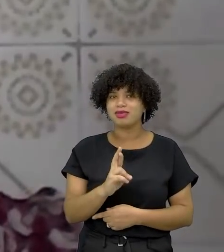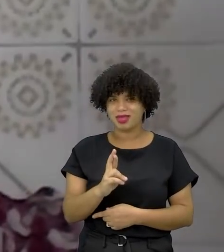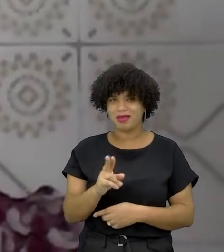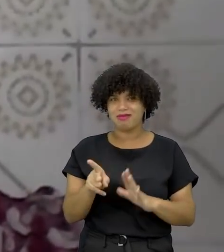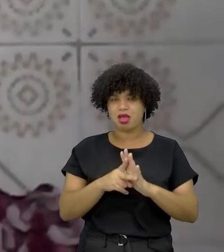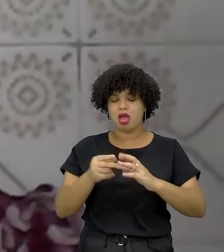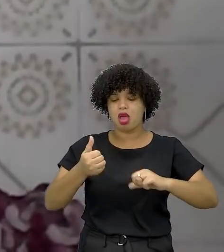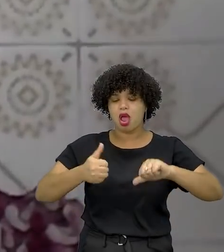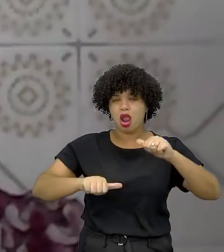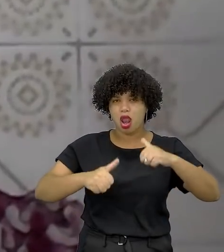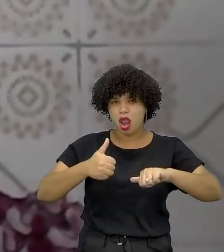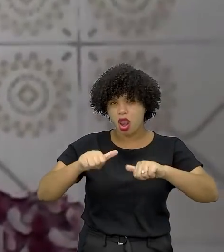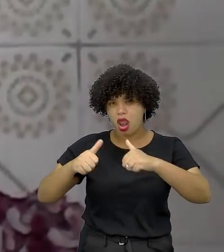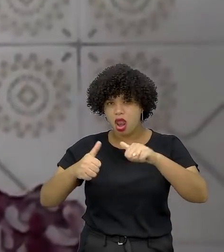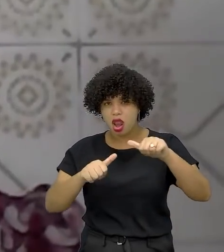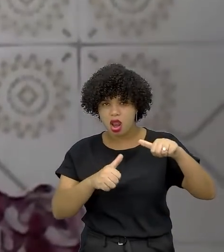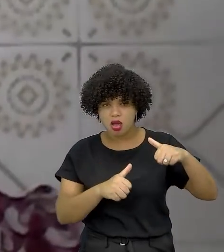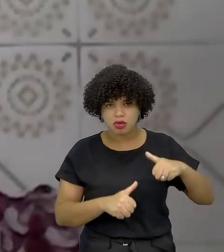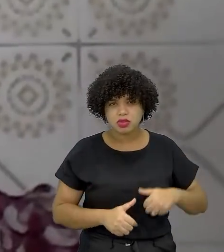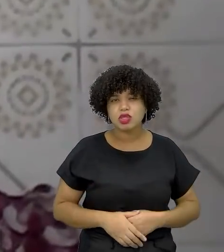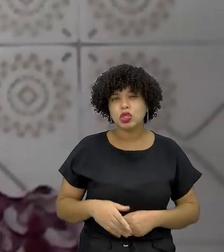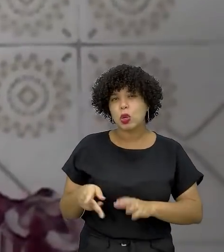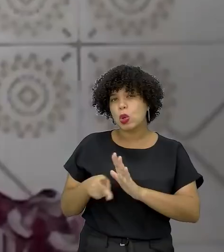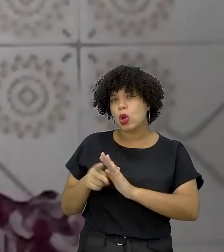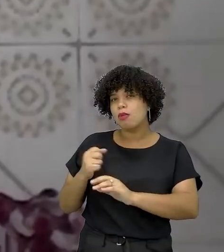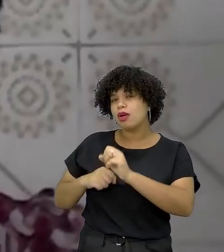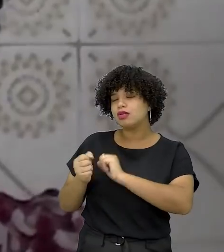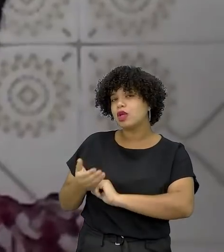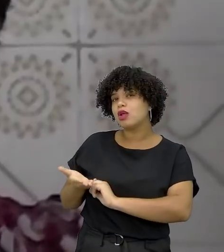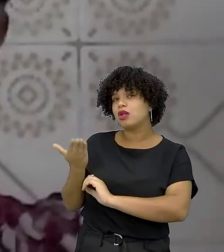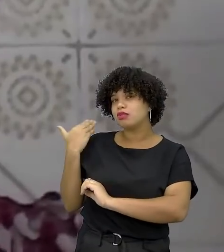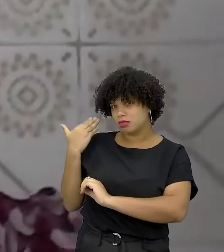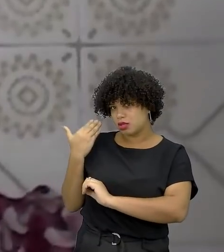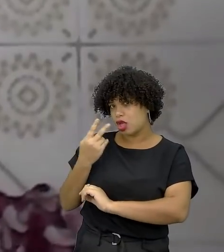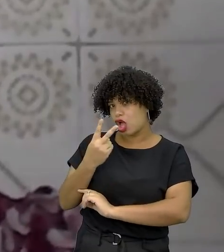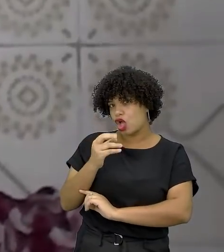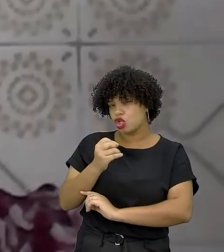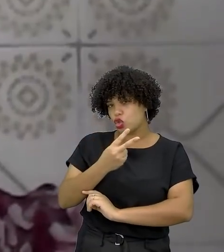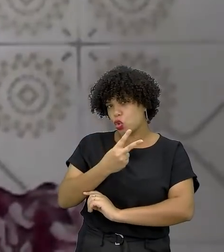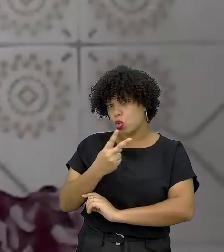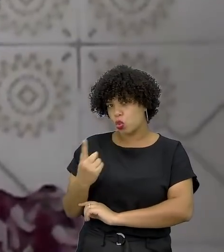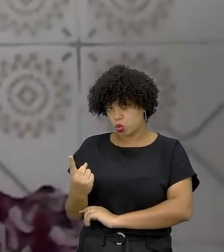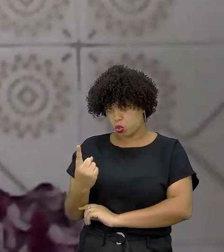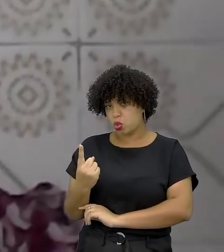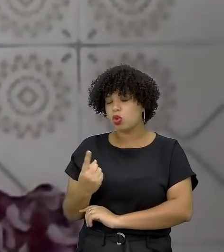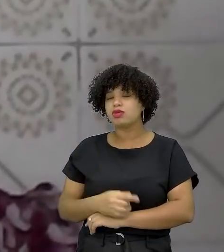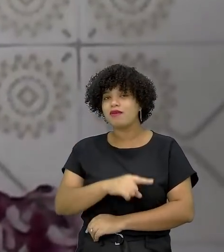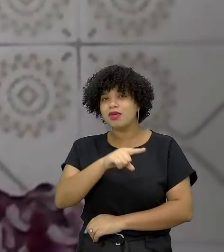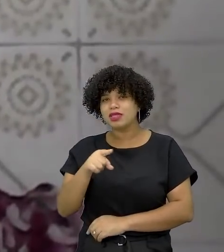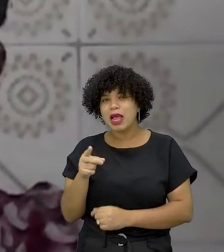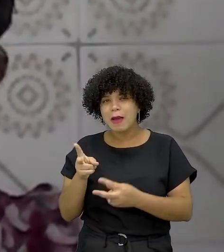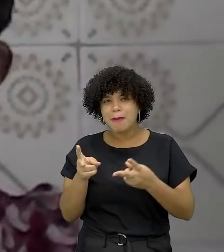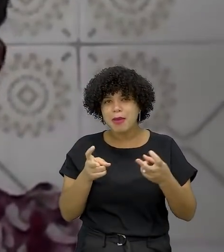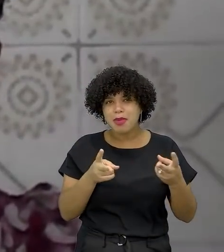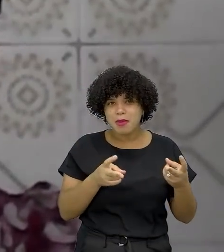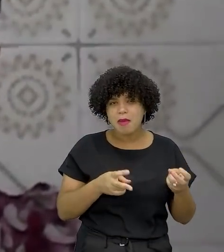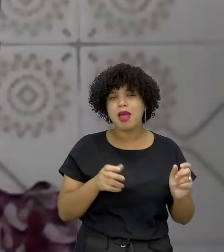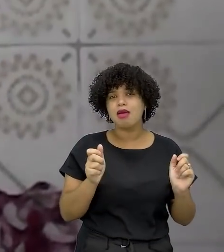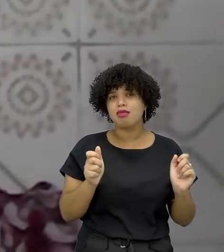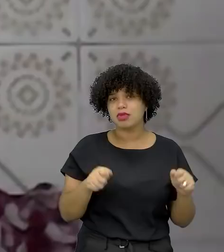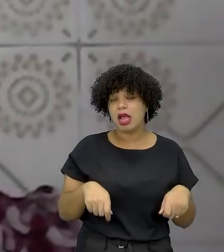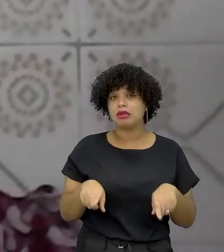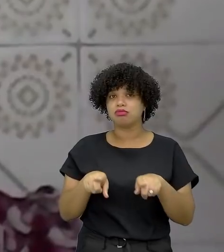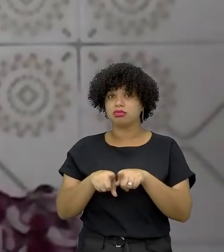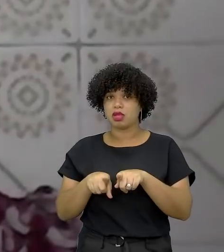entrada, avaliação ASAPs do ano passado, né, vocês conseguem olhar junto com os vossos PCs,